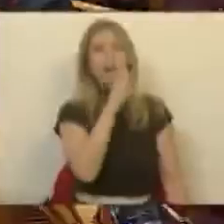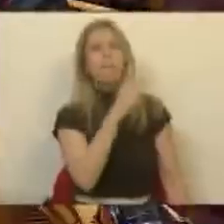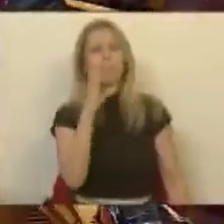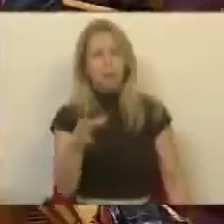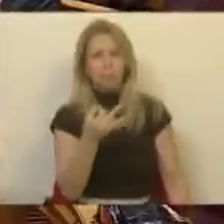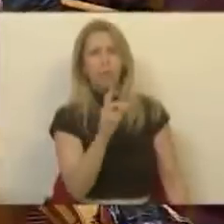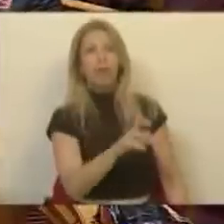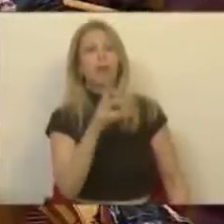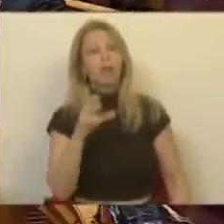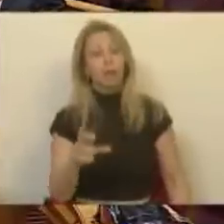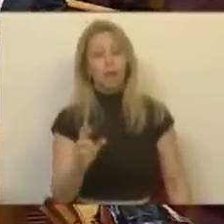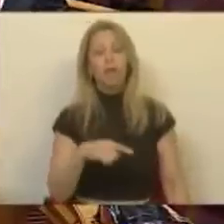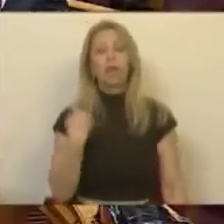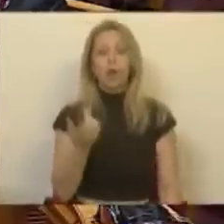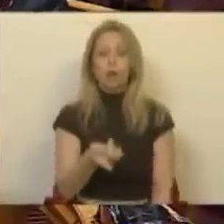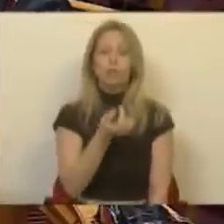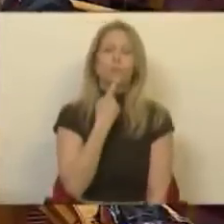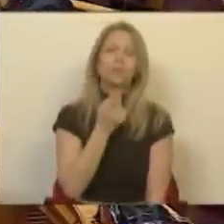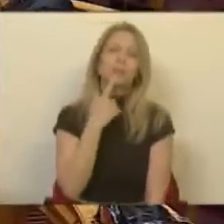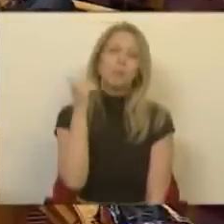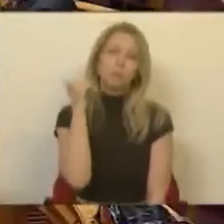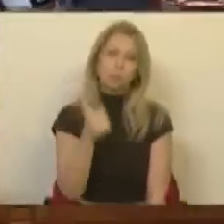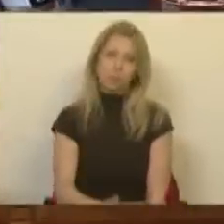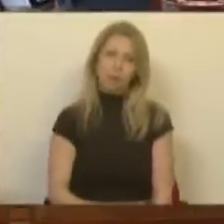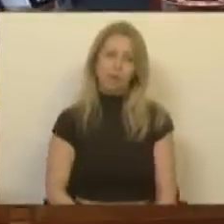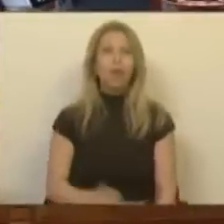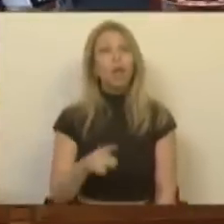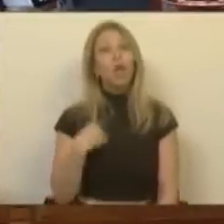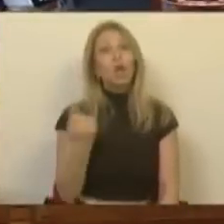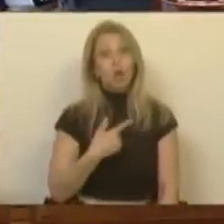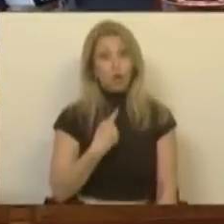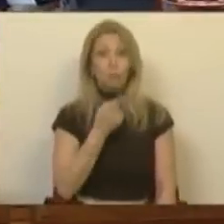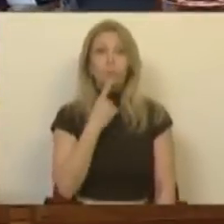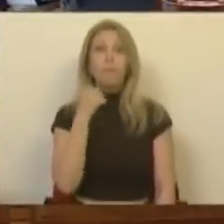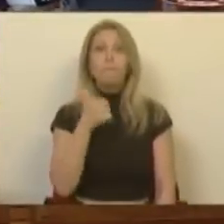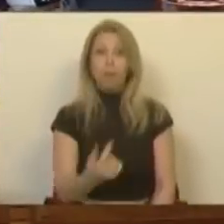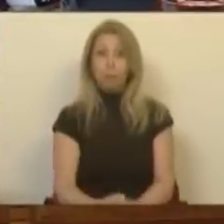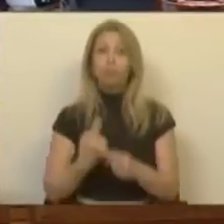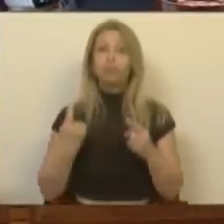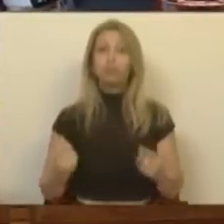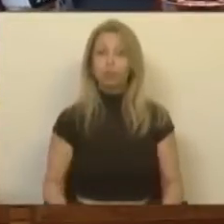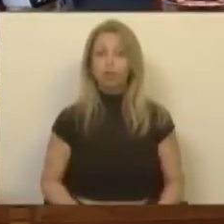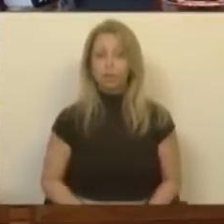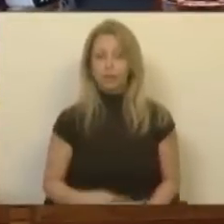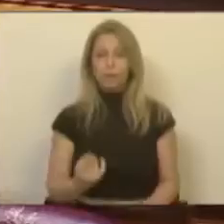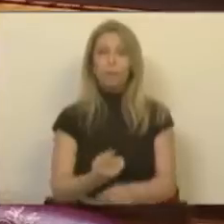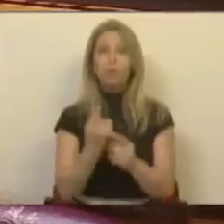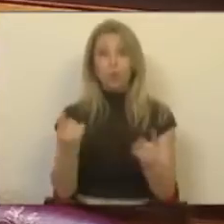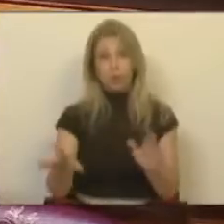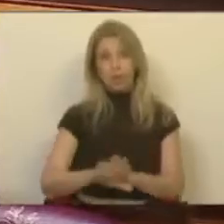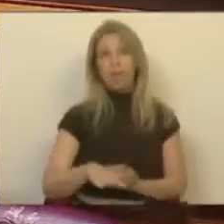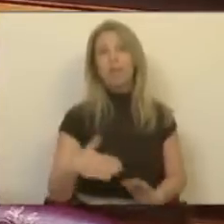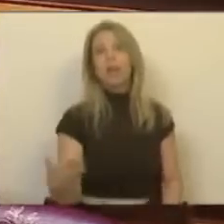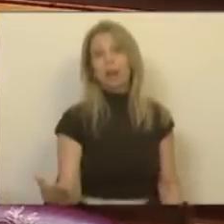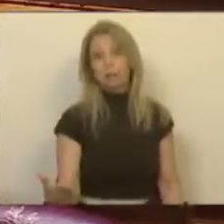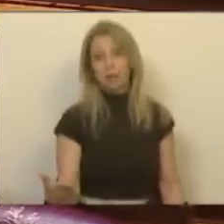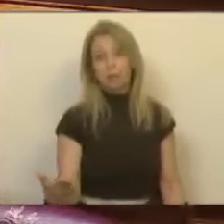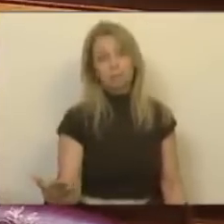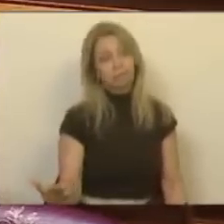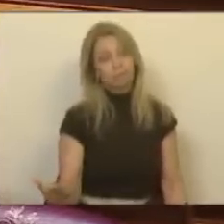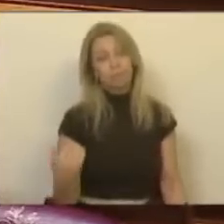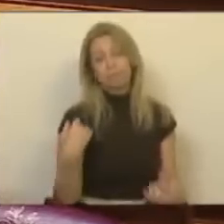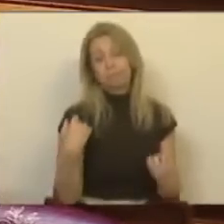e nós percebemos bem e nós percebemos bem porque porque a direita nem capacidade